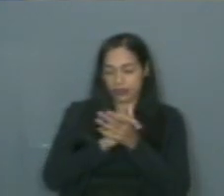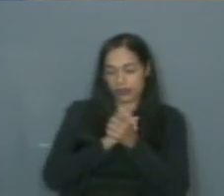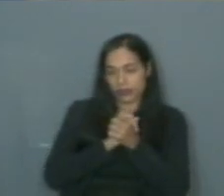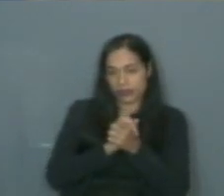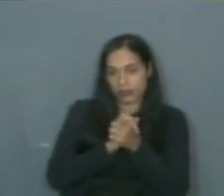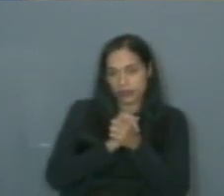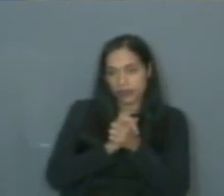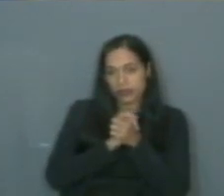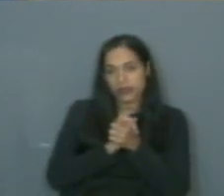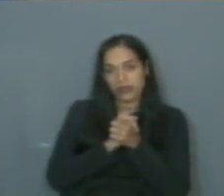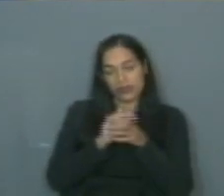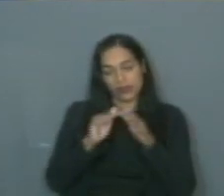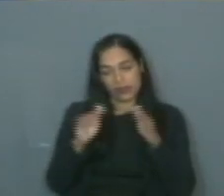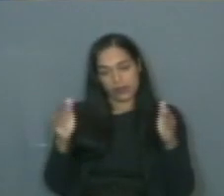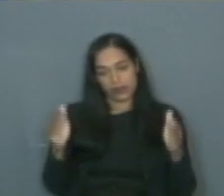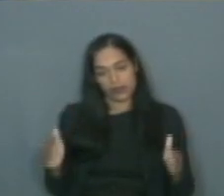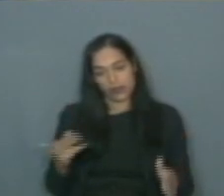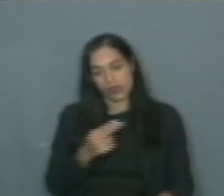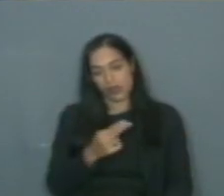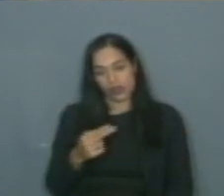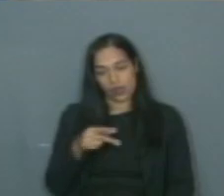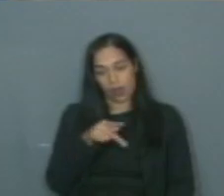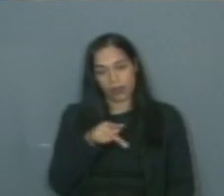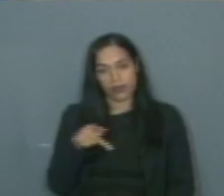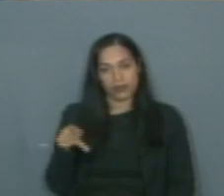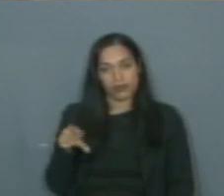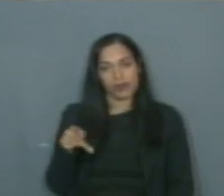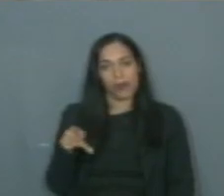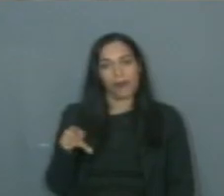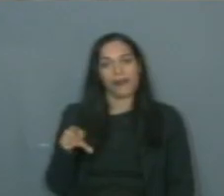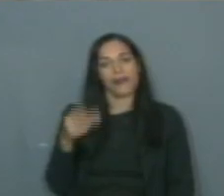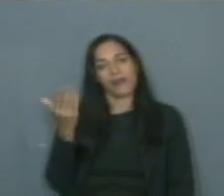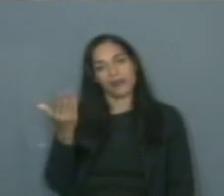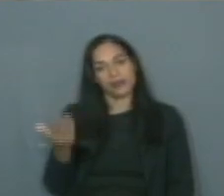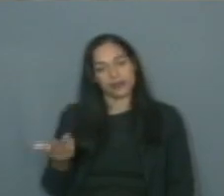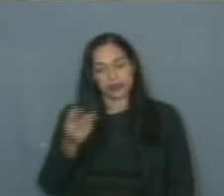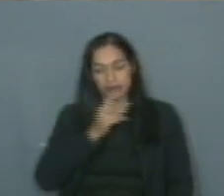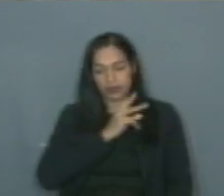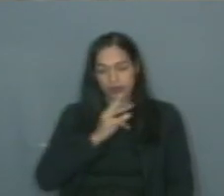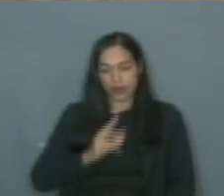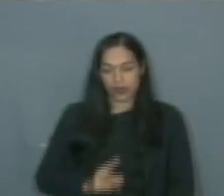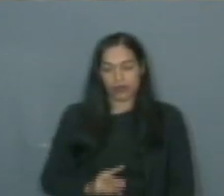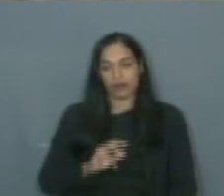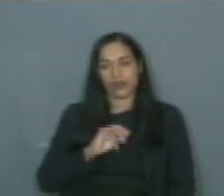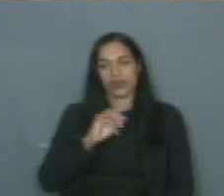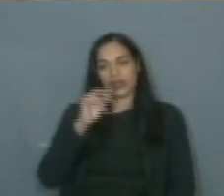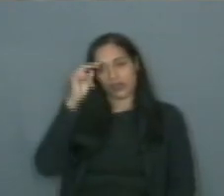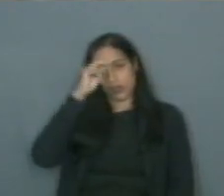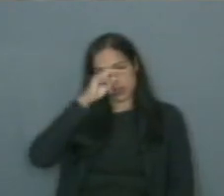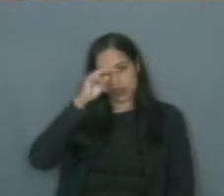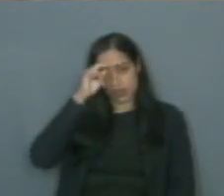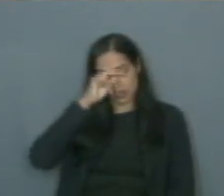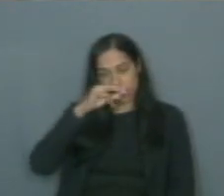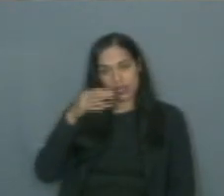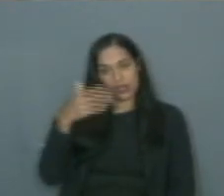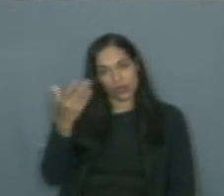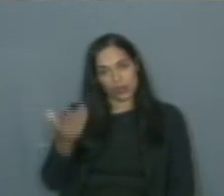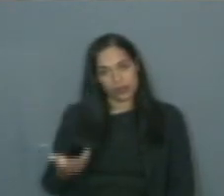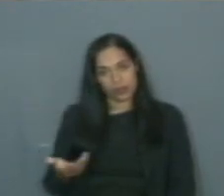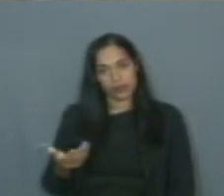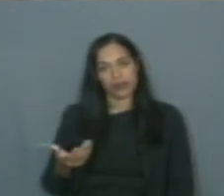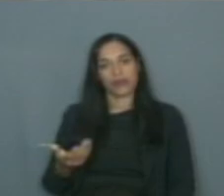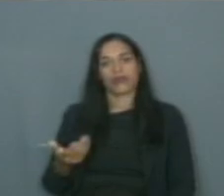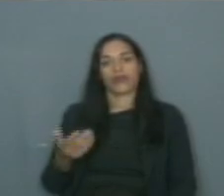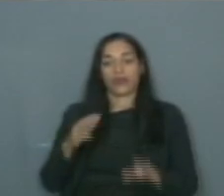saudar a mesa em nome do presidente, Vossa Excelência, vereador José Neto, Vossa Excelência,